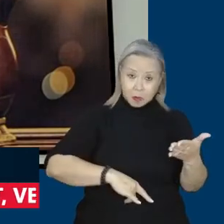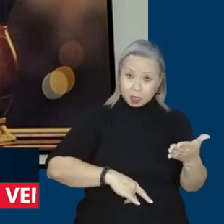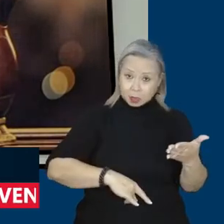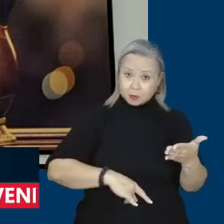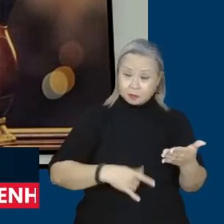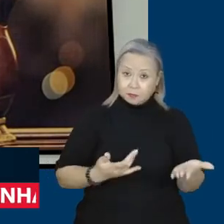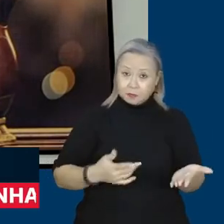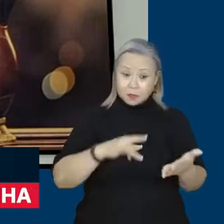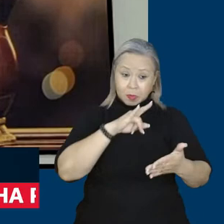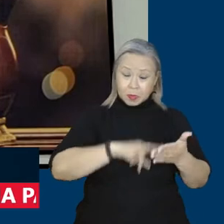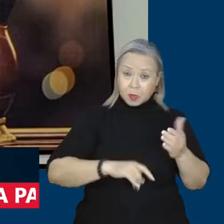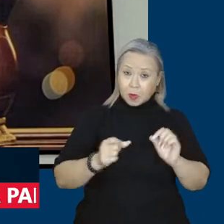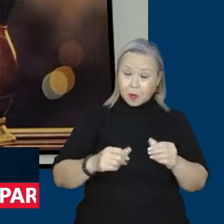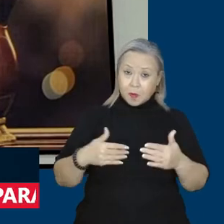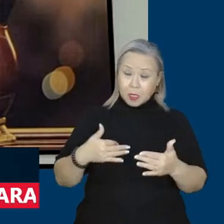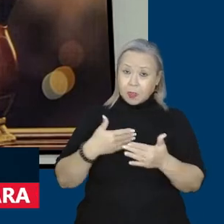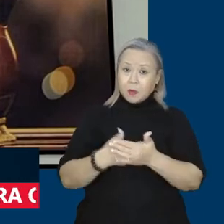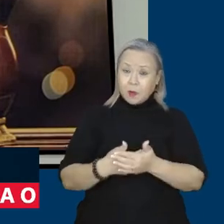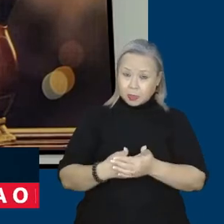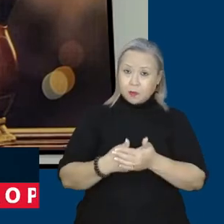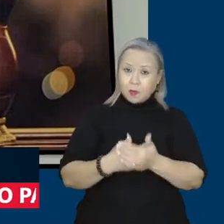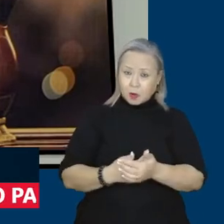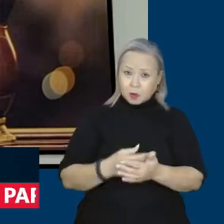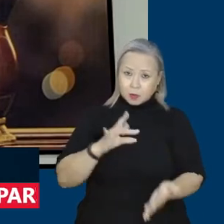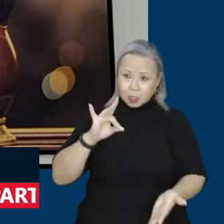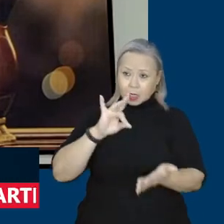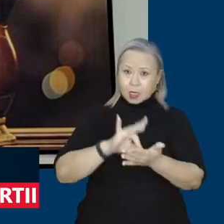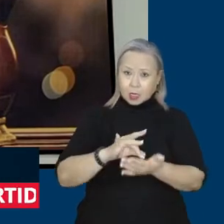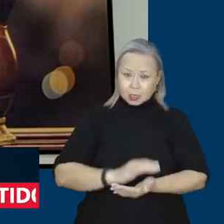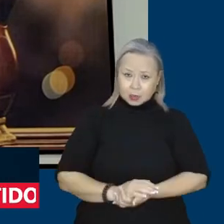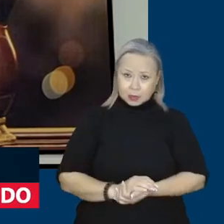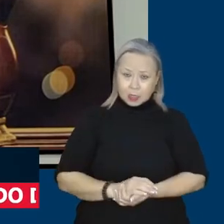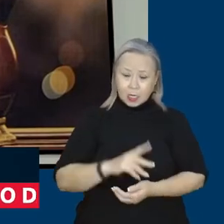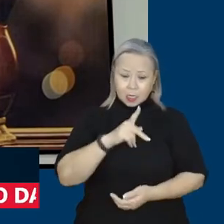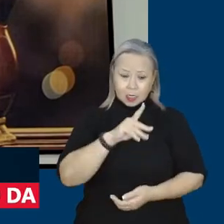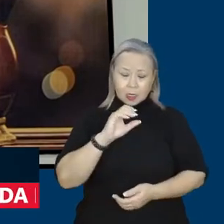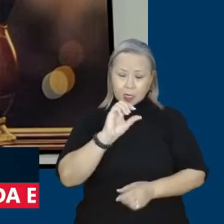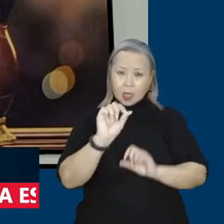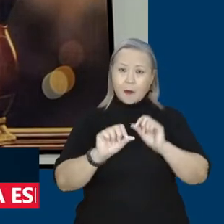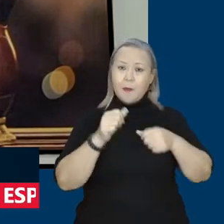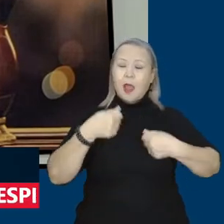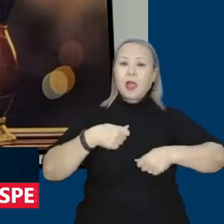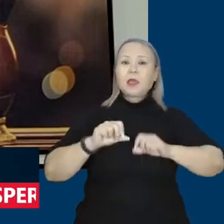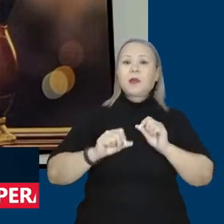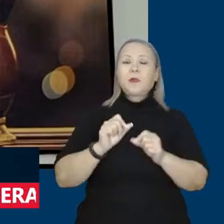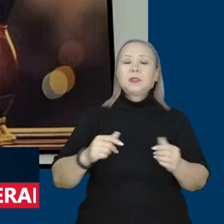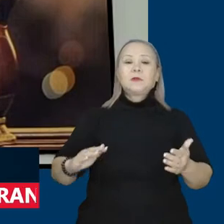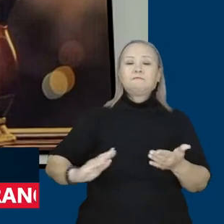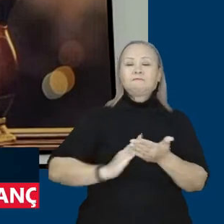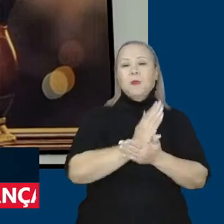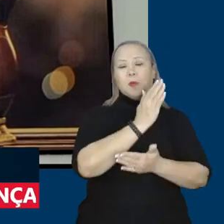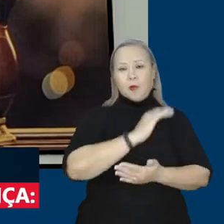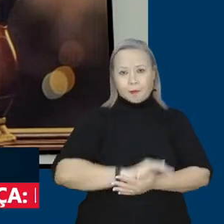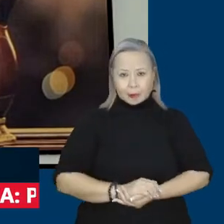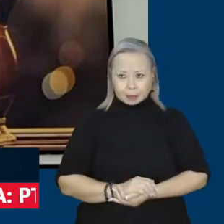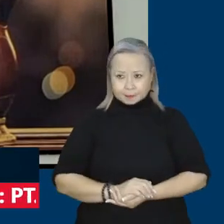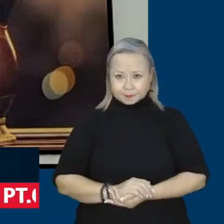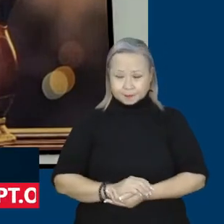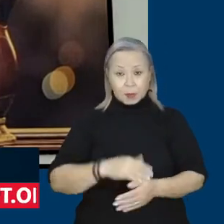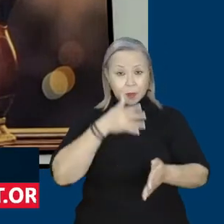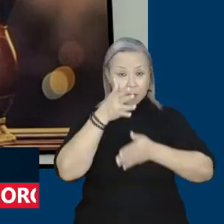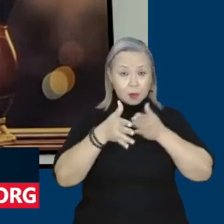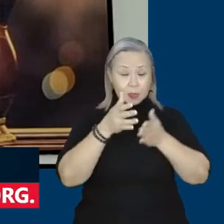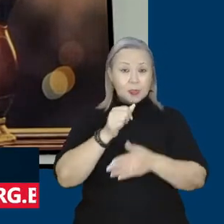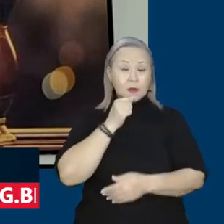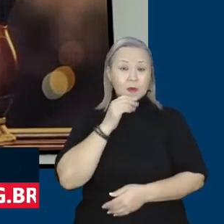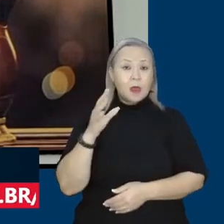Prof mais próximo mas realista é essa até que que tem que ser aprovada podia dizer ainda